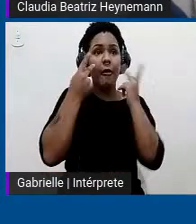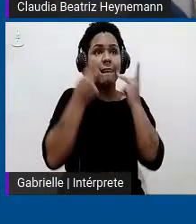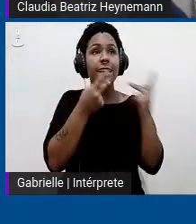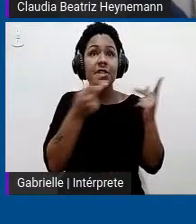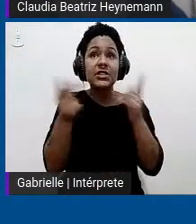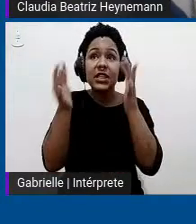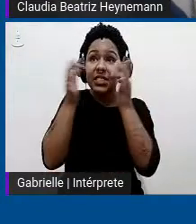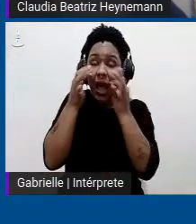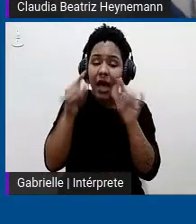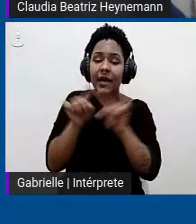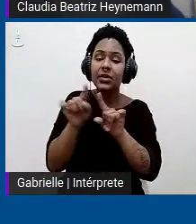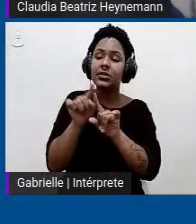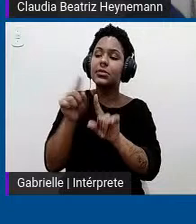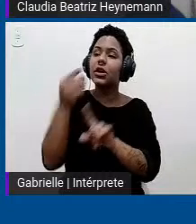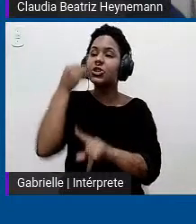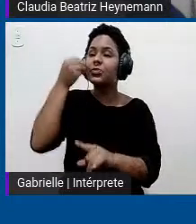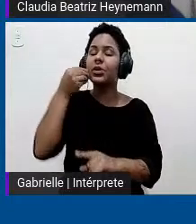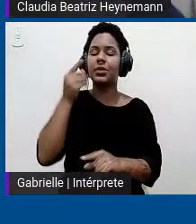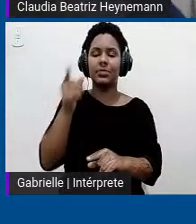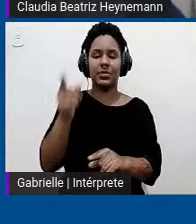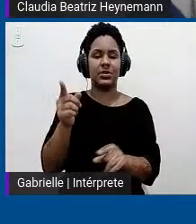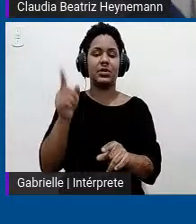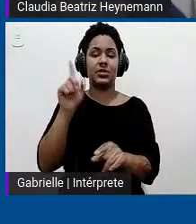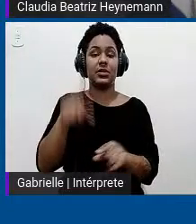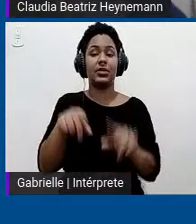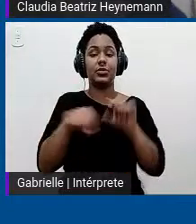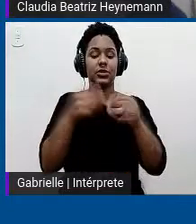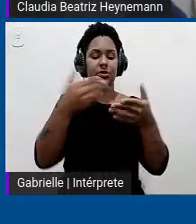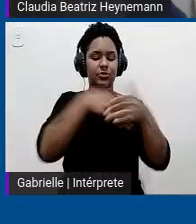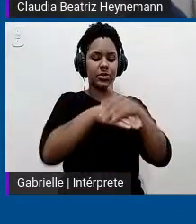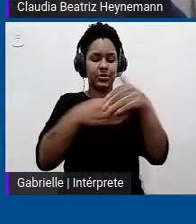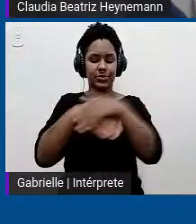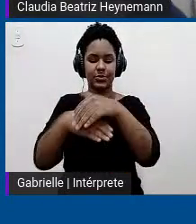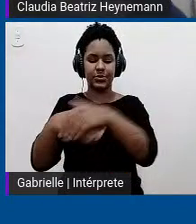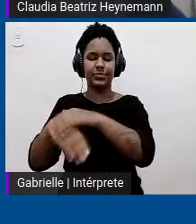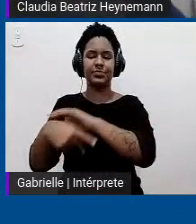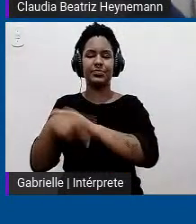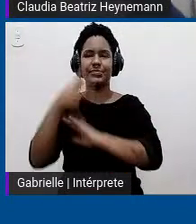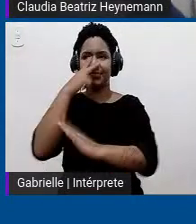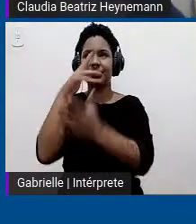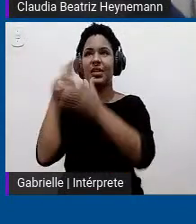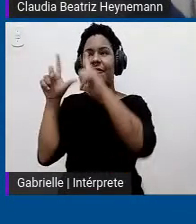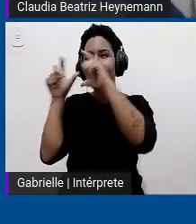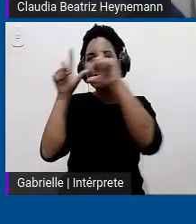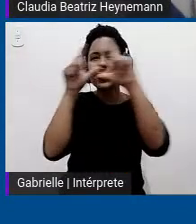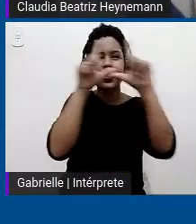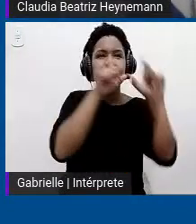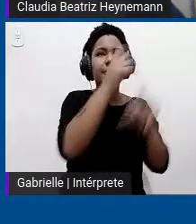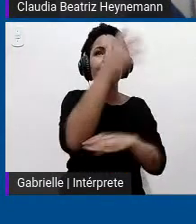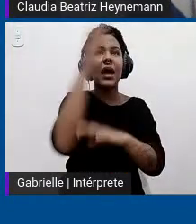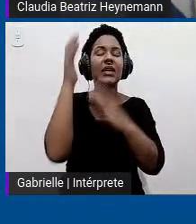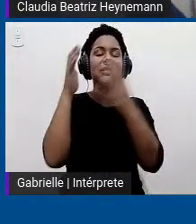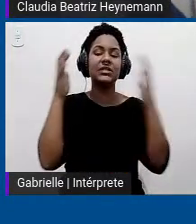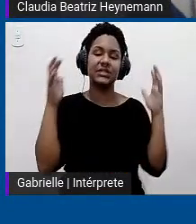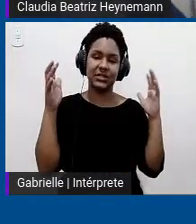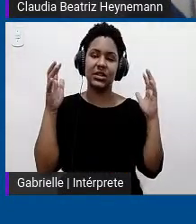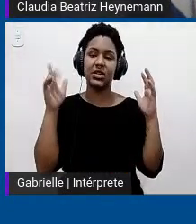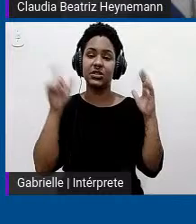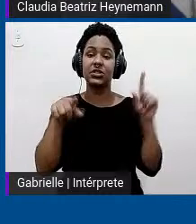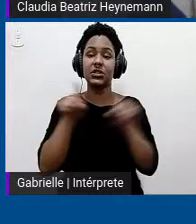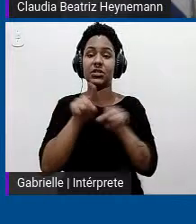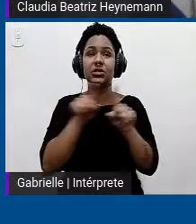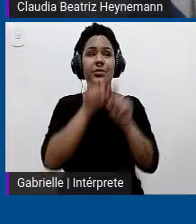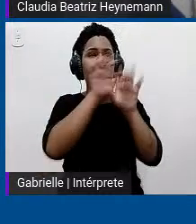uma catalogação que segue a paisagem, construída nos itinerários de viagens, nos roteiros turísticos. O culto dos vultos